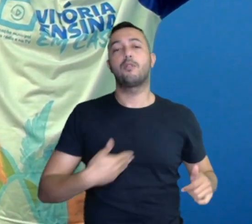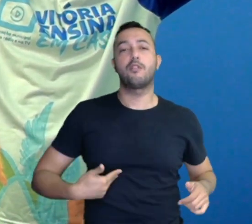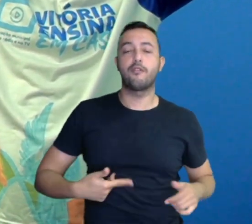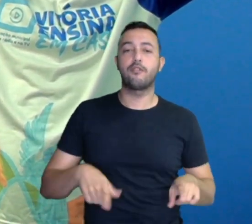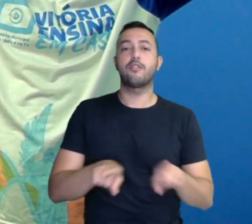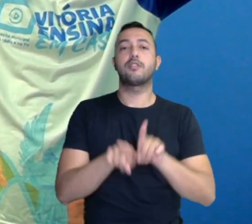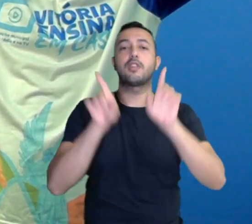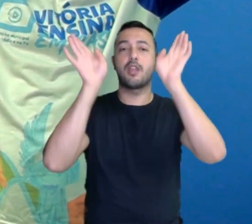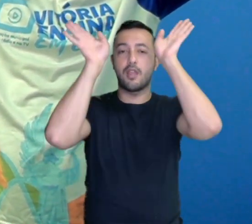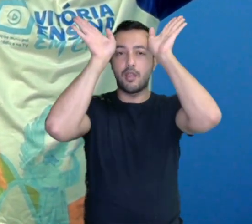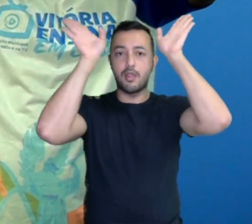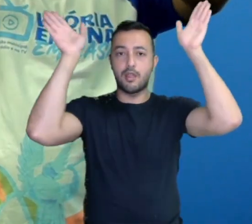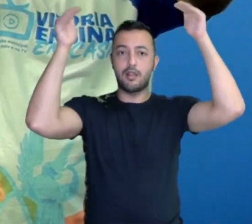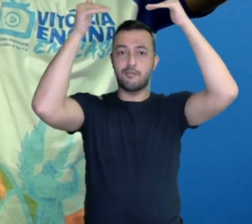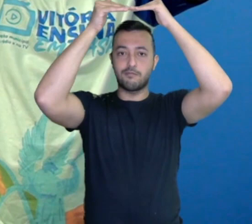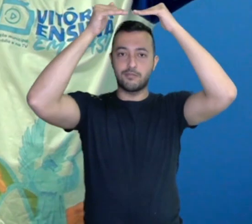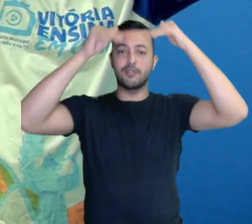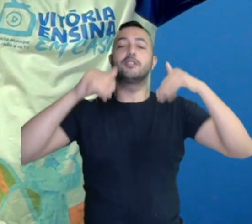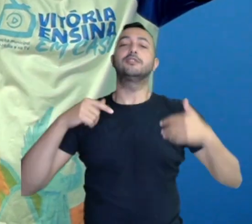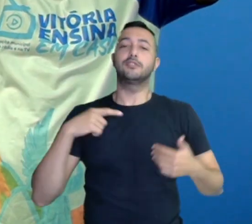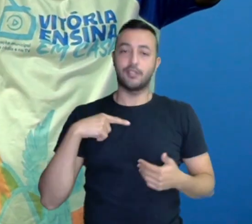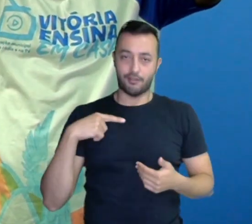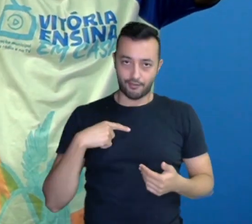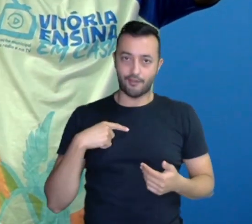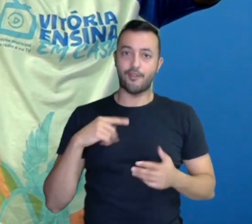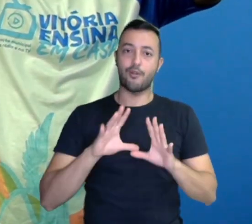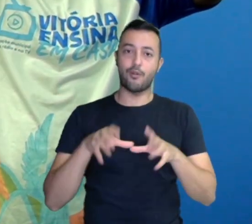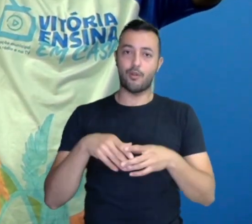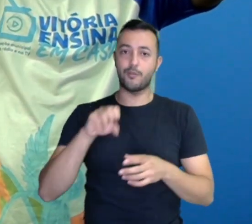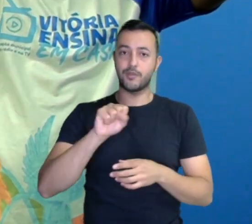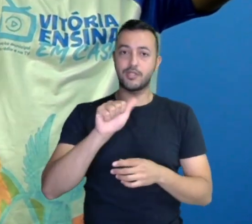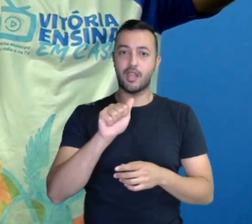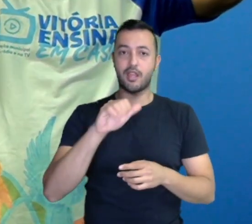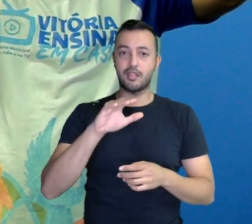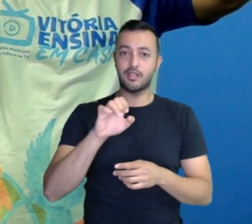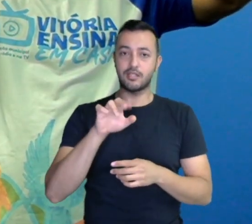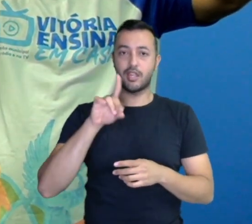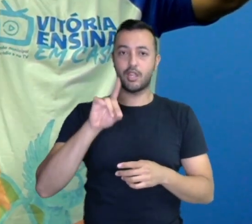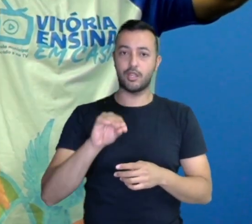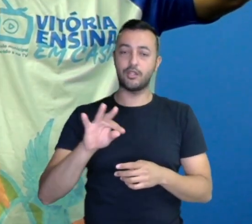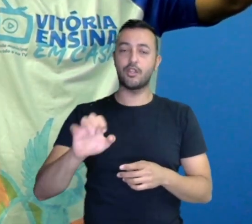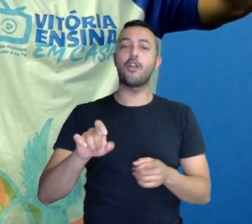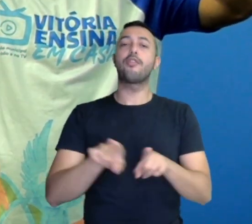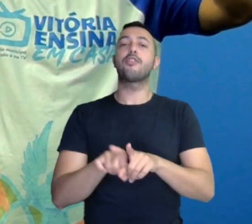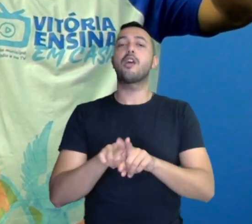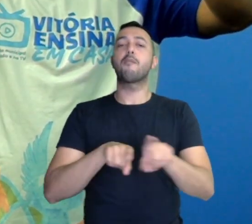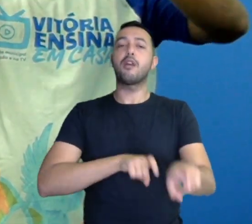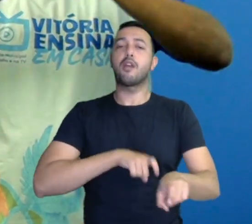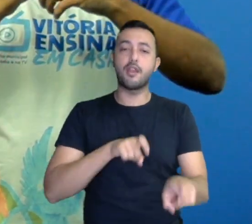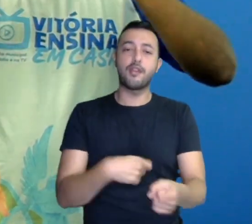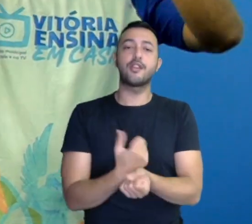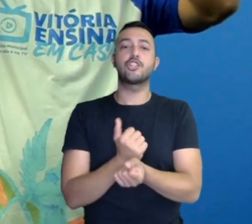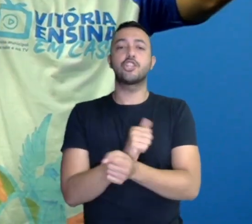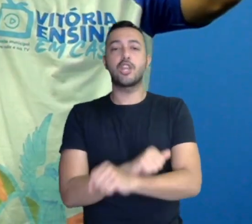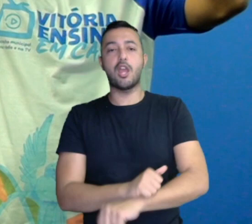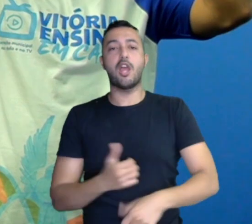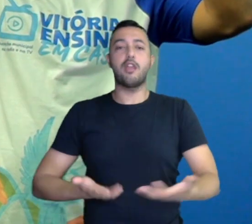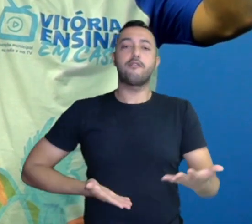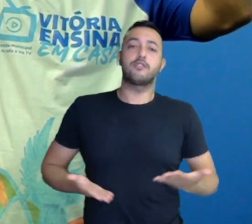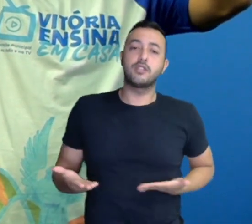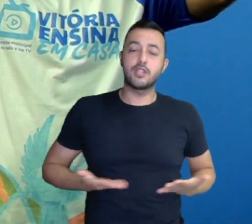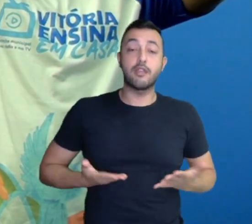lá os sacerdotes, certo? E também teremos os camponeses, os escravos, os servos. E